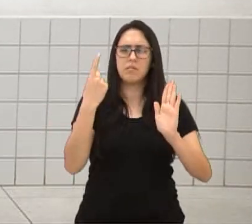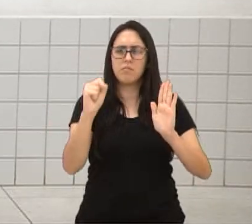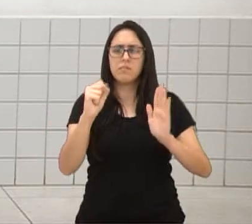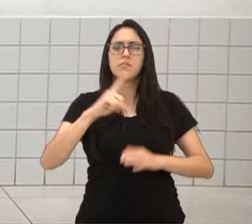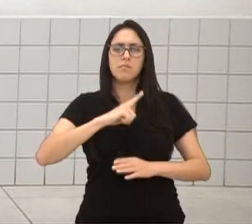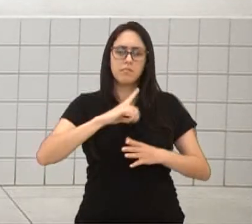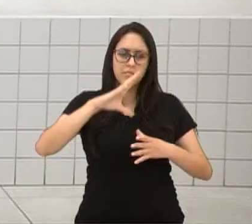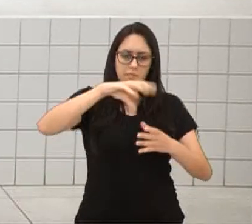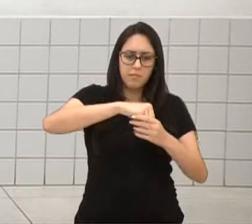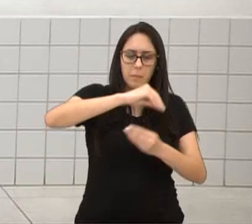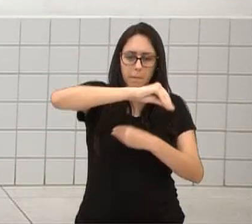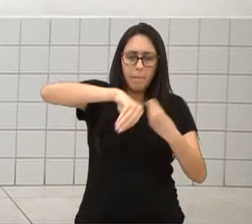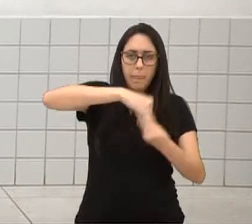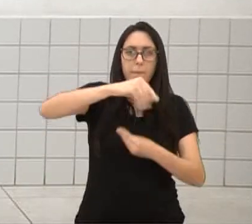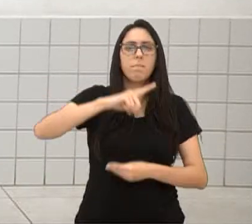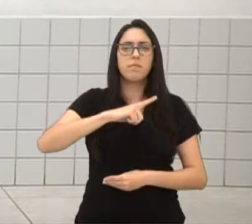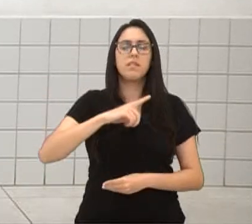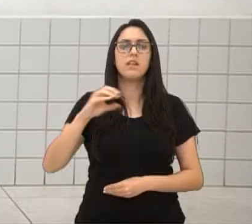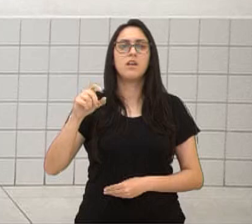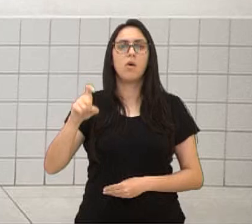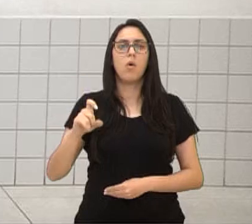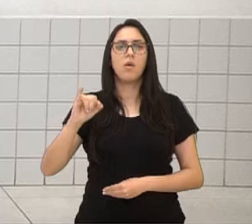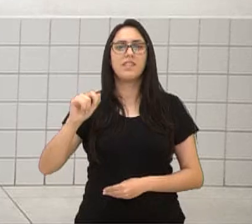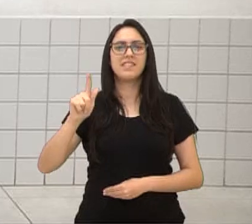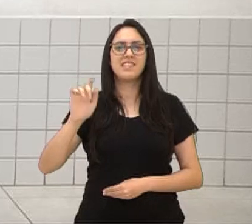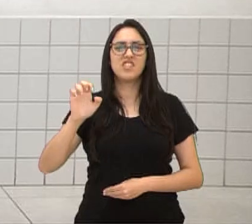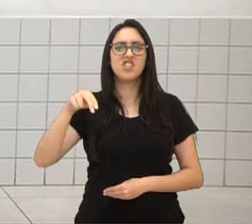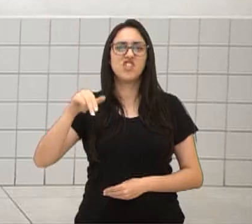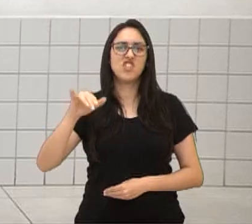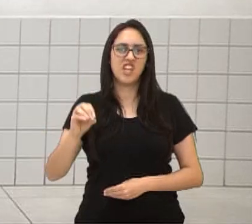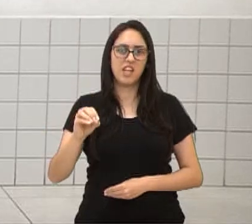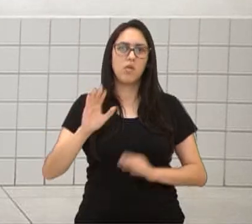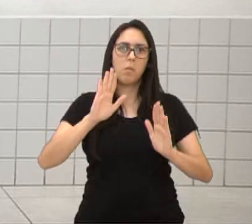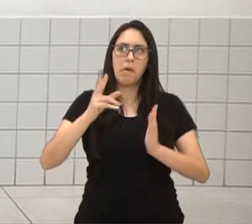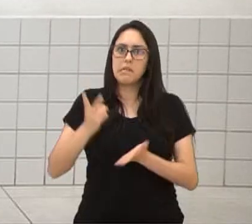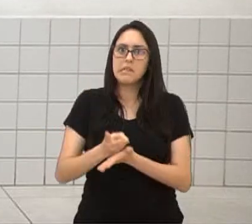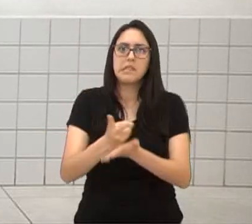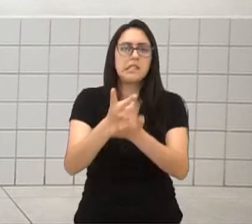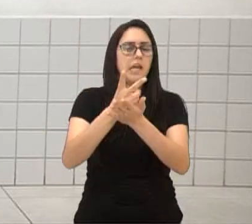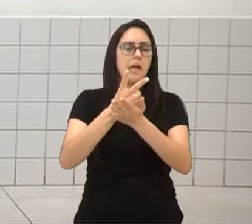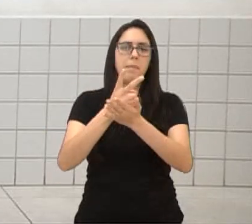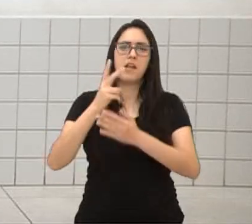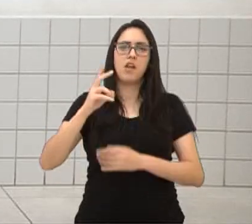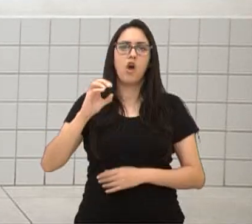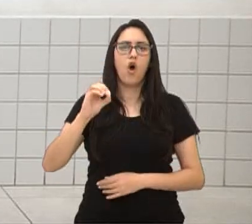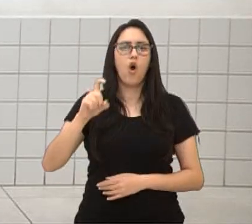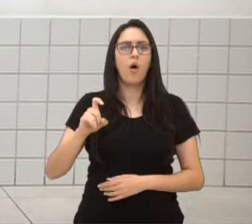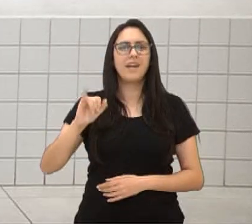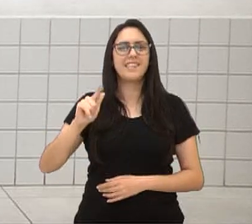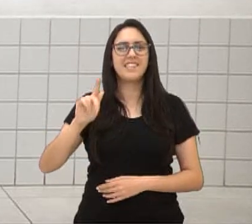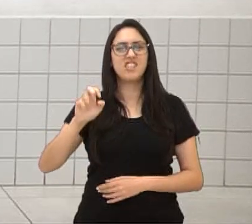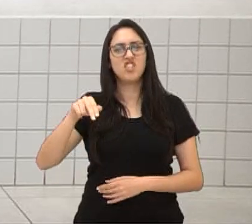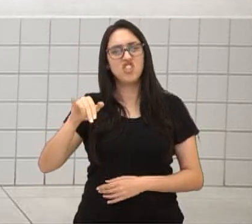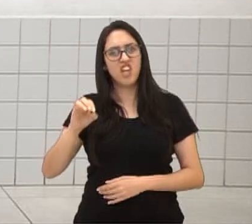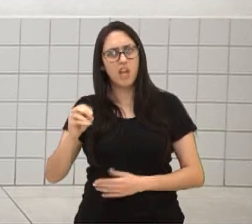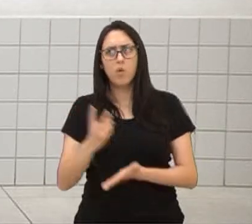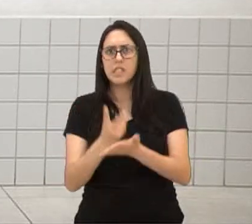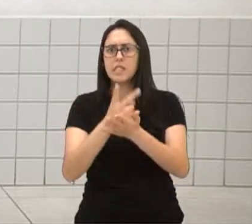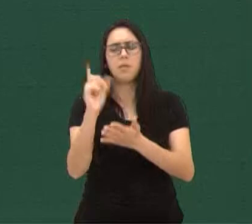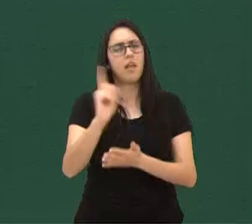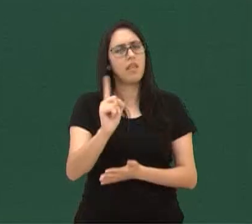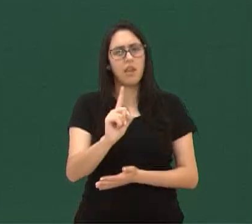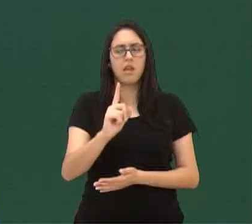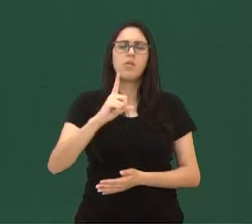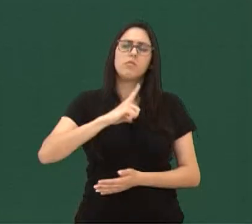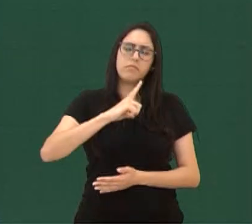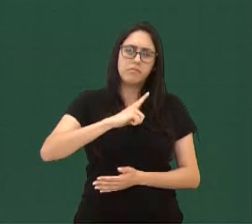do oxigênio e aí ficou oxidação. Mas nem sempre vai ser o oxigênio, agente oxidante, Sim. agente redutor. Isso acontece em